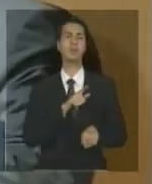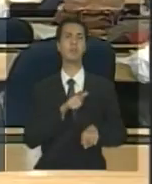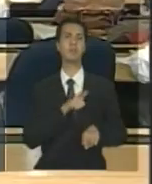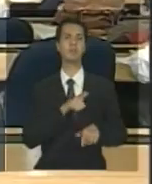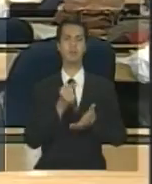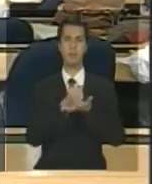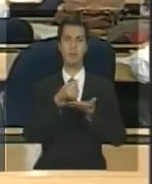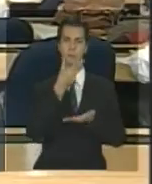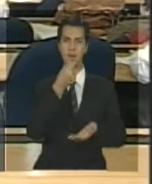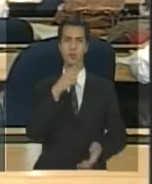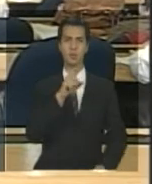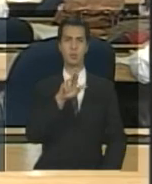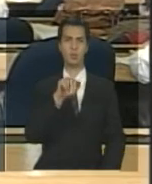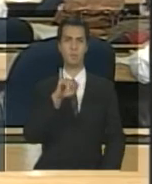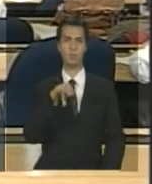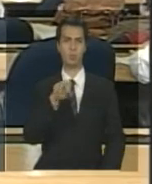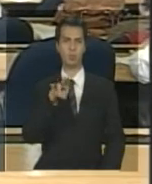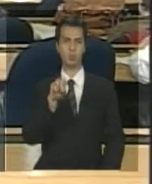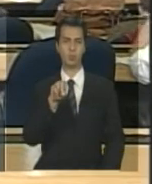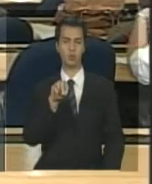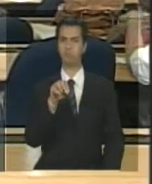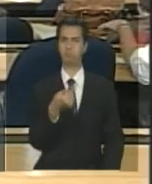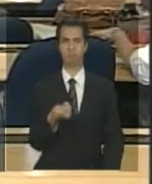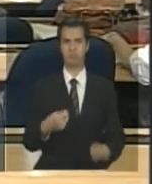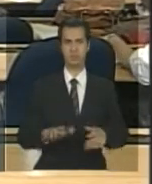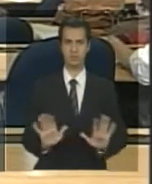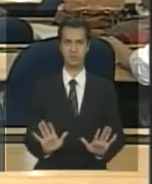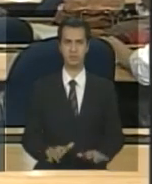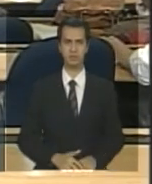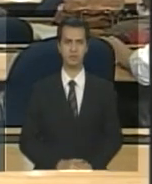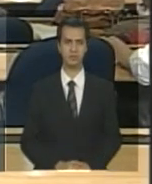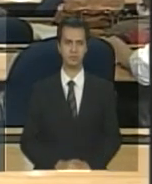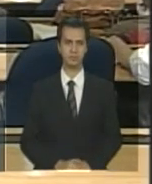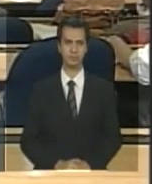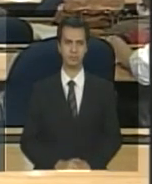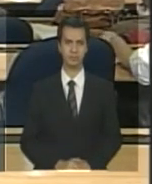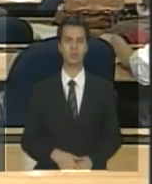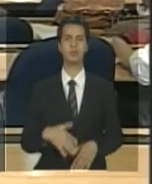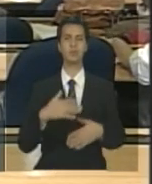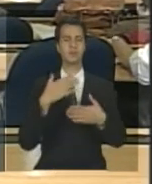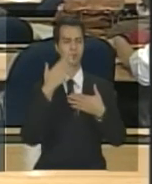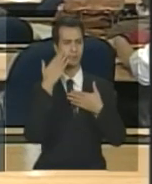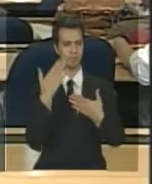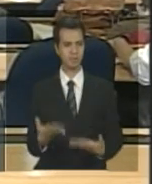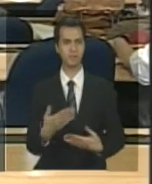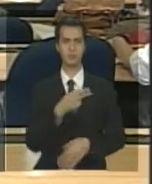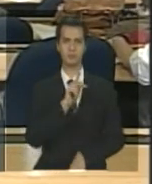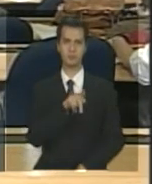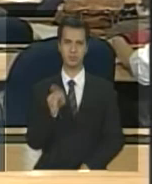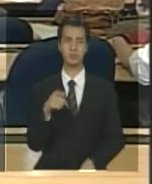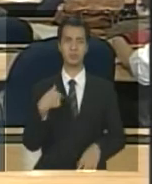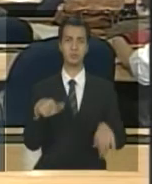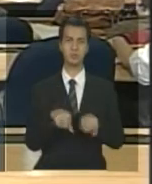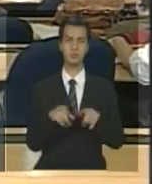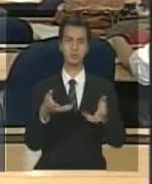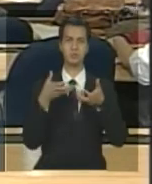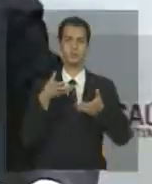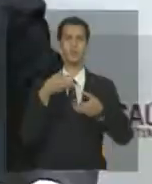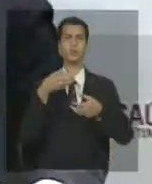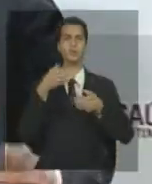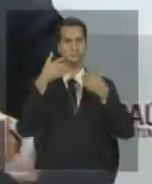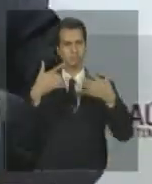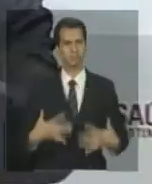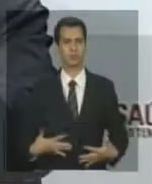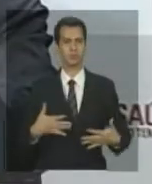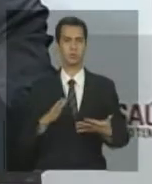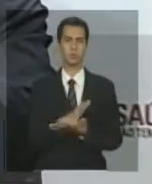Muito obrigado, professor. Deixa eu só fazer alguns comentários, reforçando aí várias questões que foram trazidas pela apresentação,